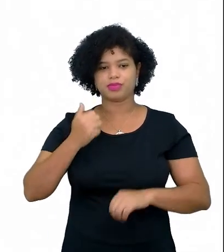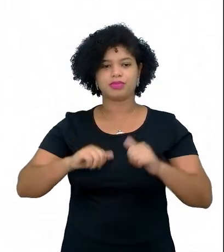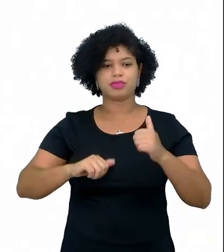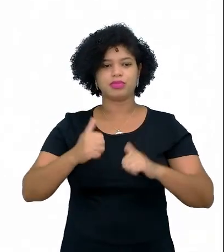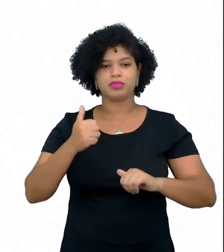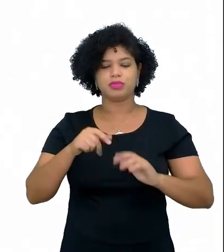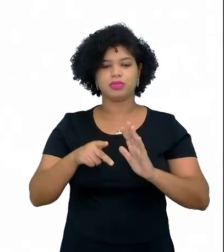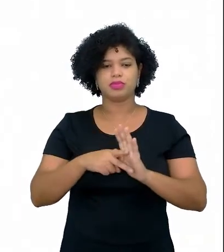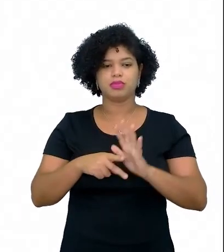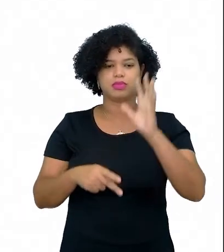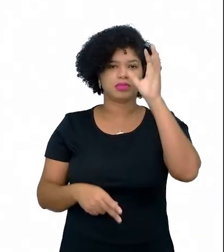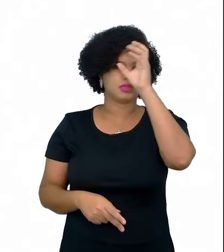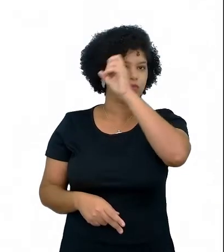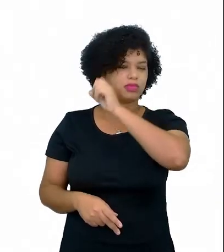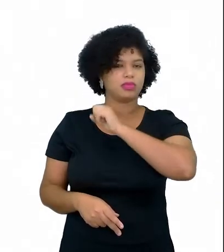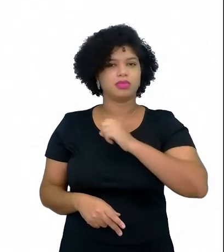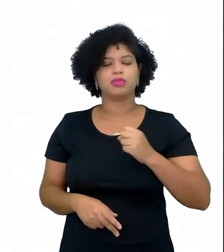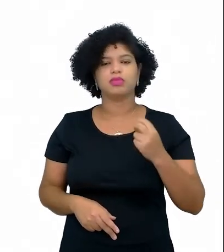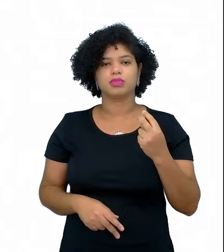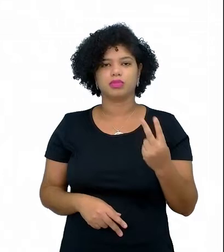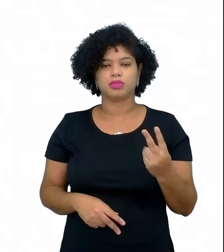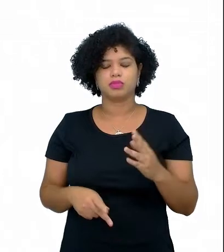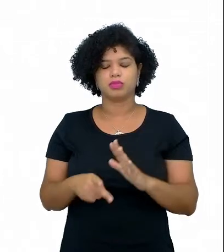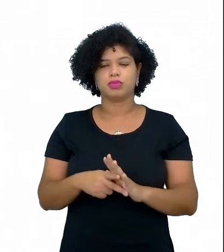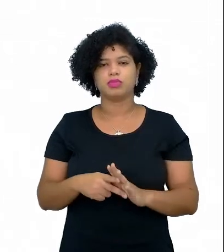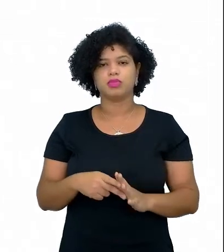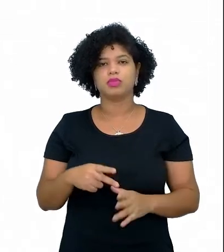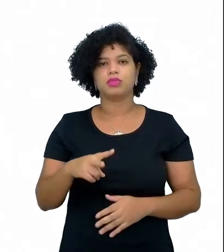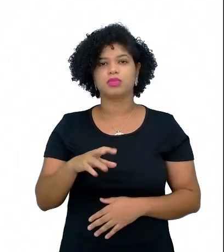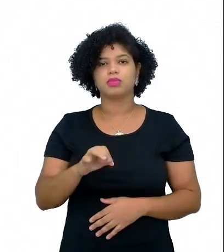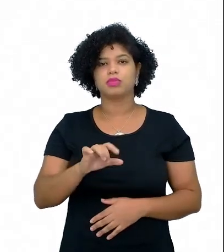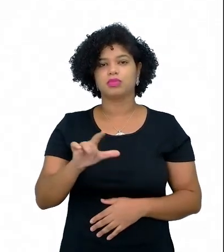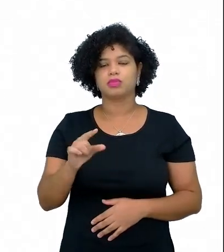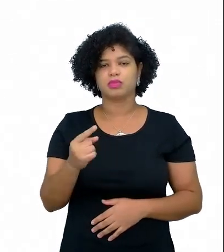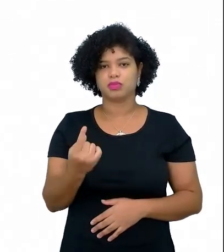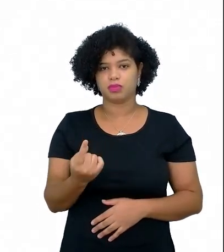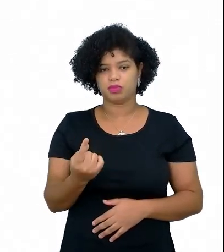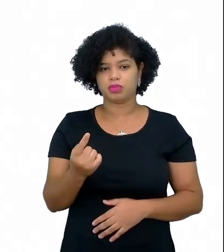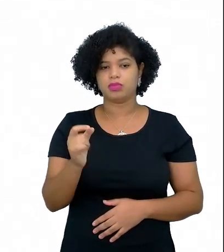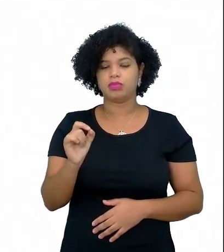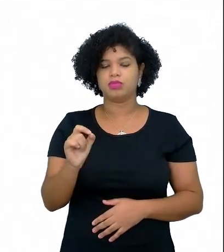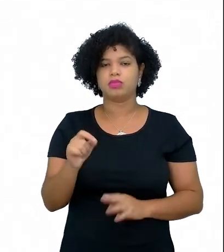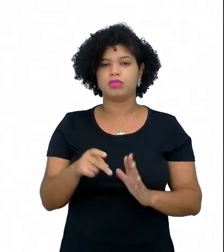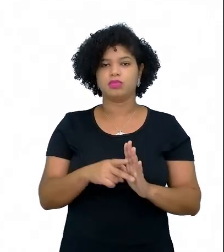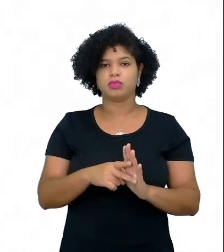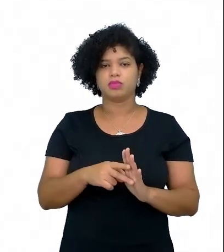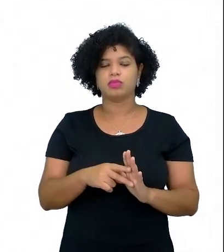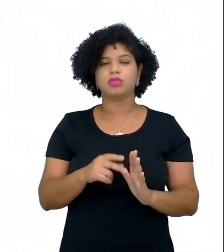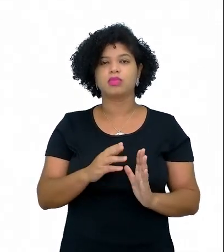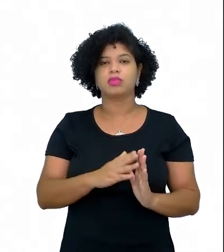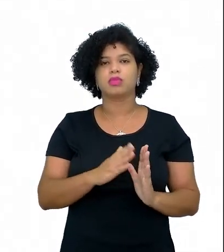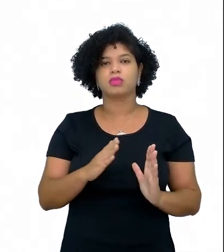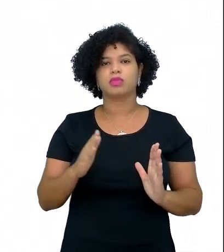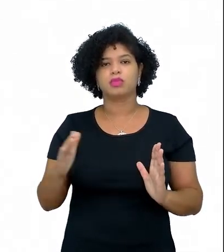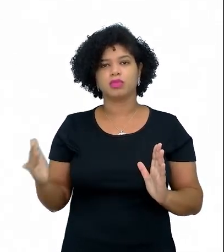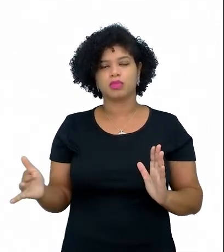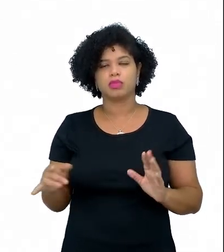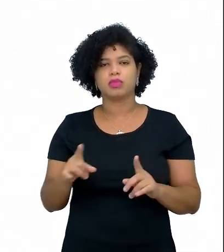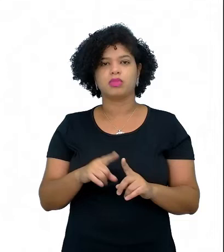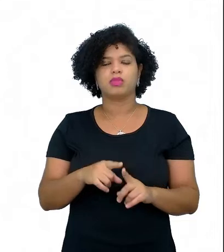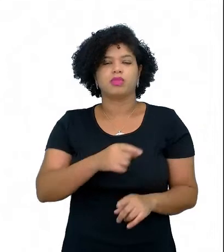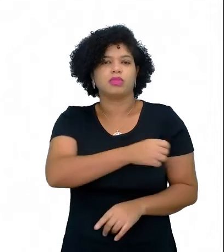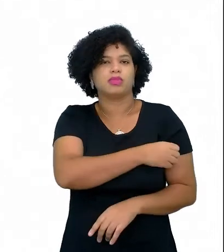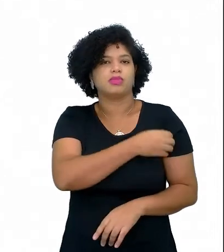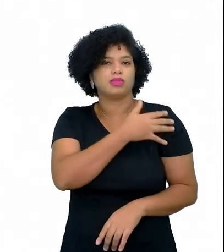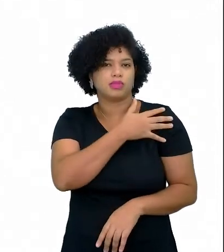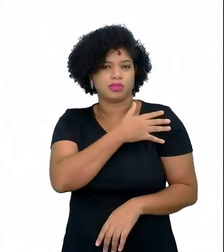de aprendizagem 2, o volume 1 do material Aprender Sempre, as luzes da formação de etapa, ano e série. Aquela formação feita